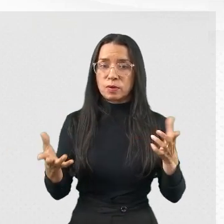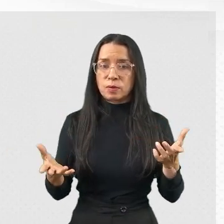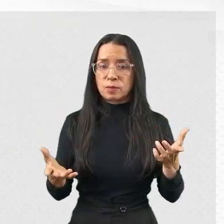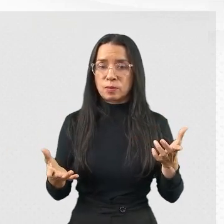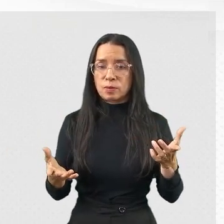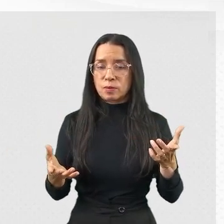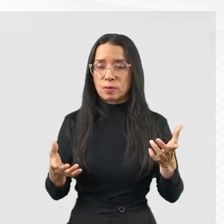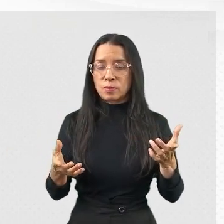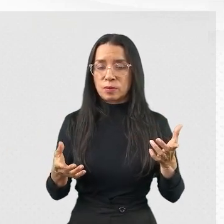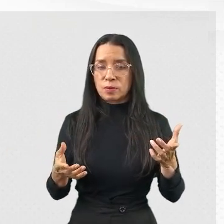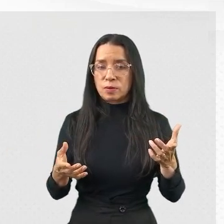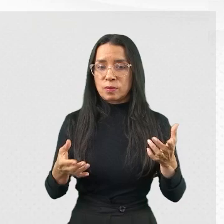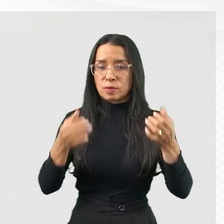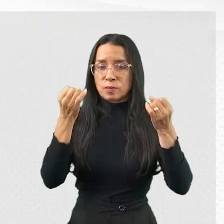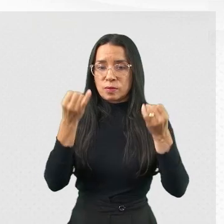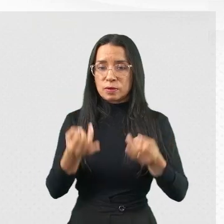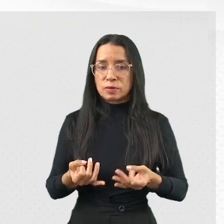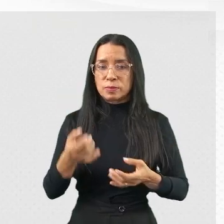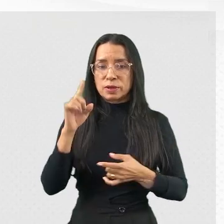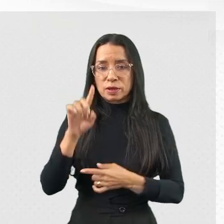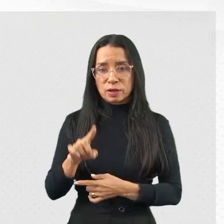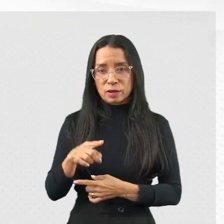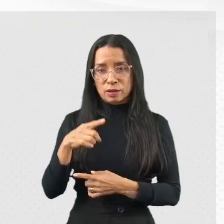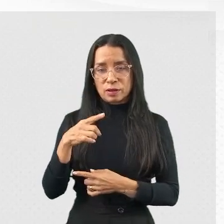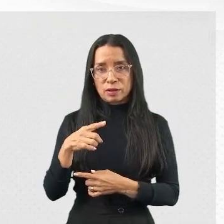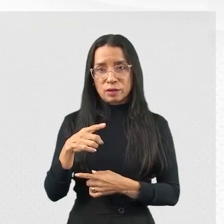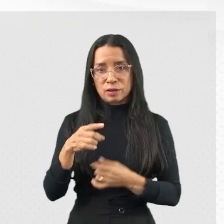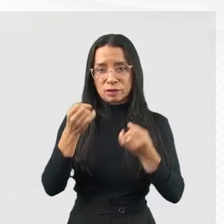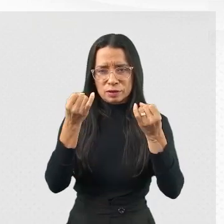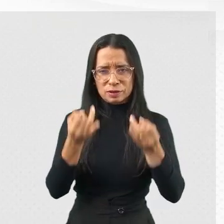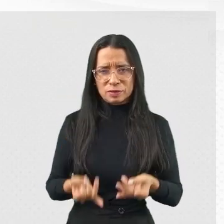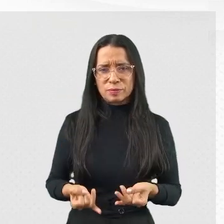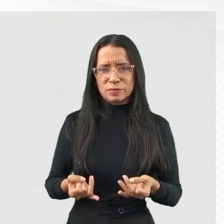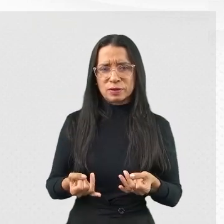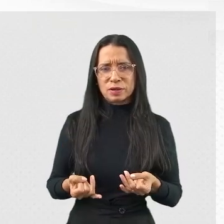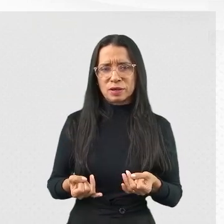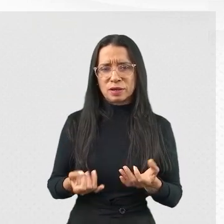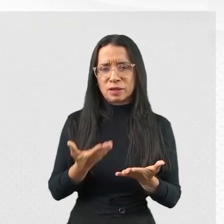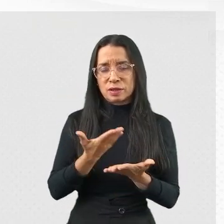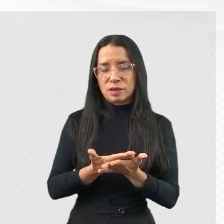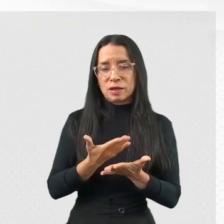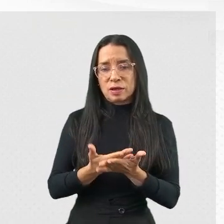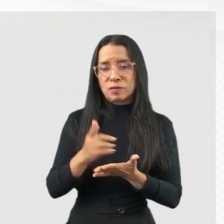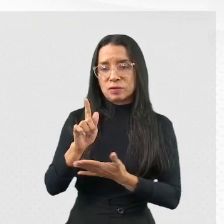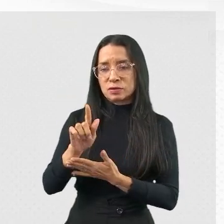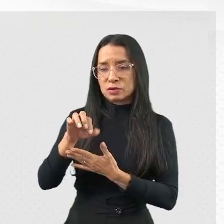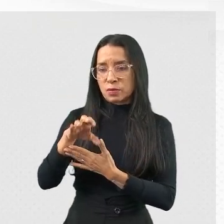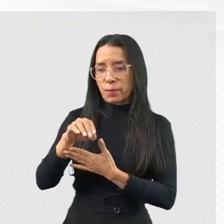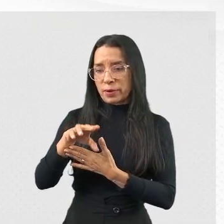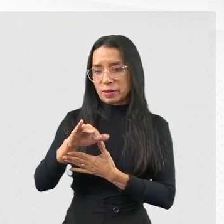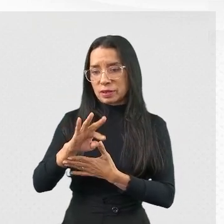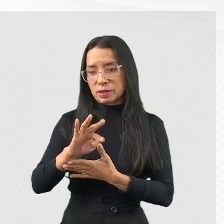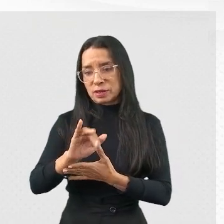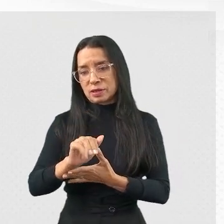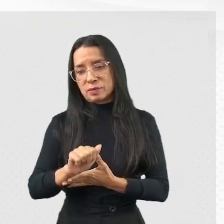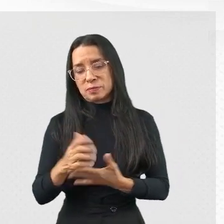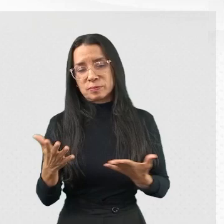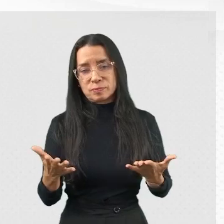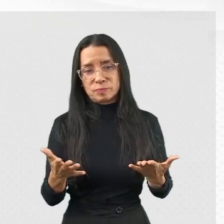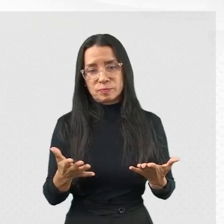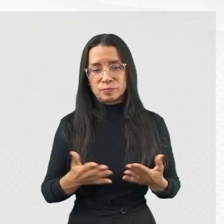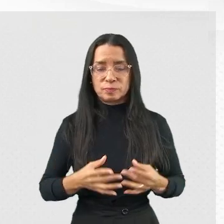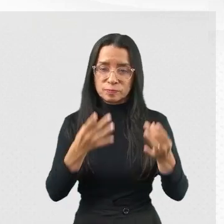deixar essa explicação para o professor de geometria, tá? Vai explicar perfeitamente para vocês, bem